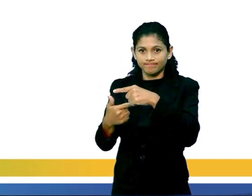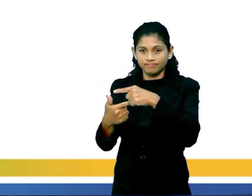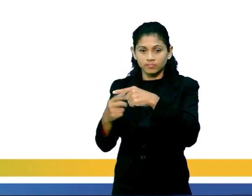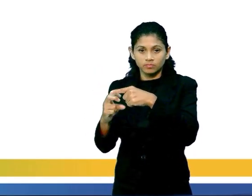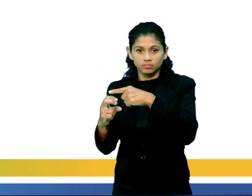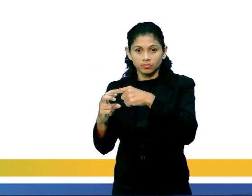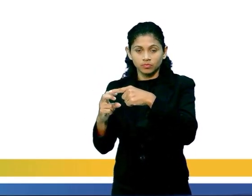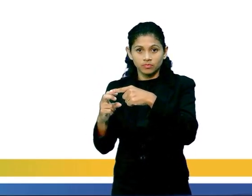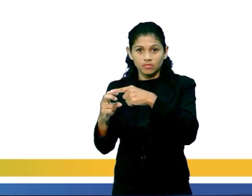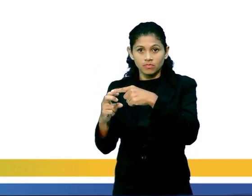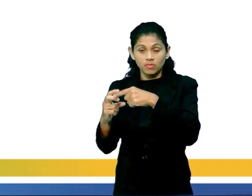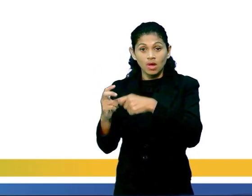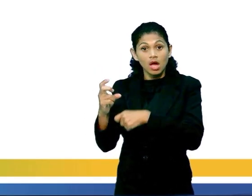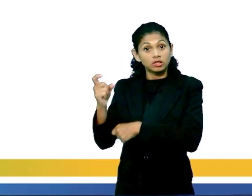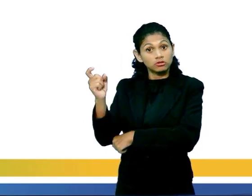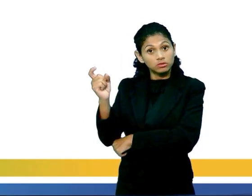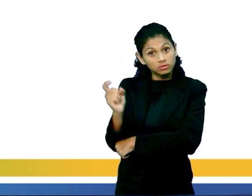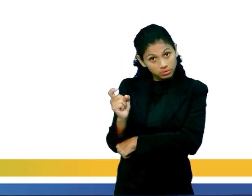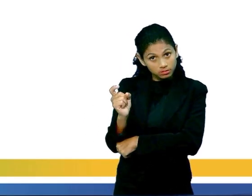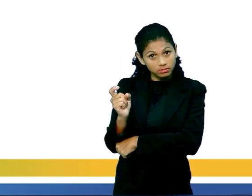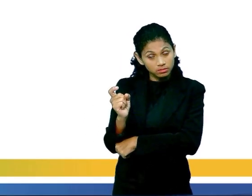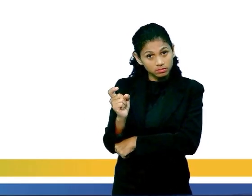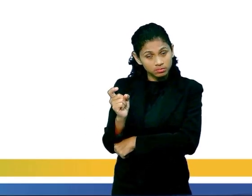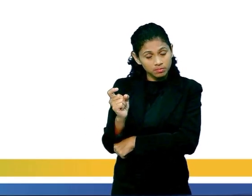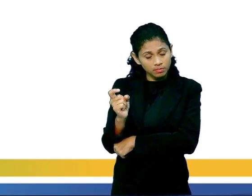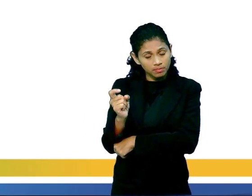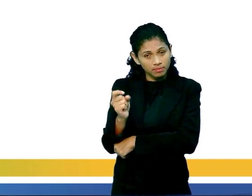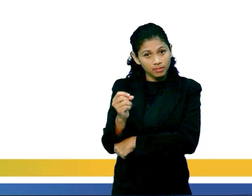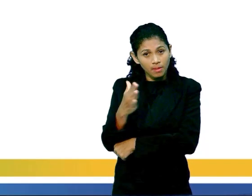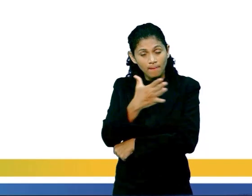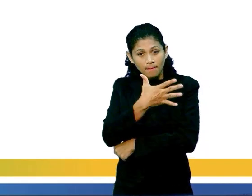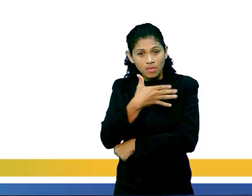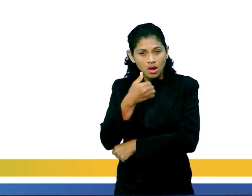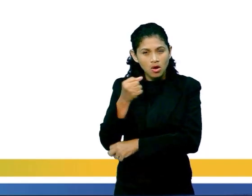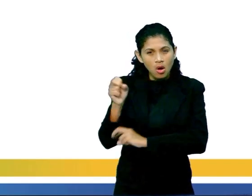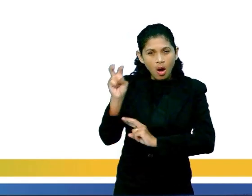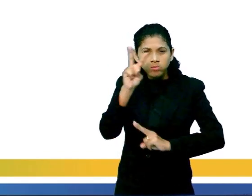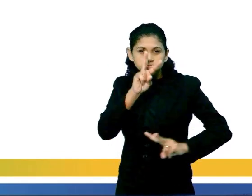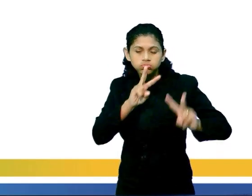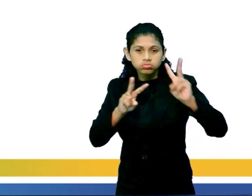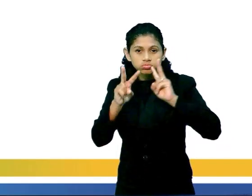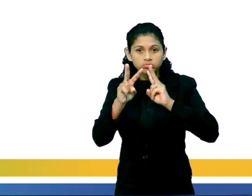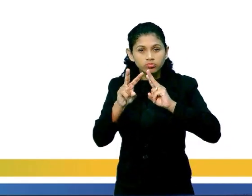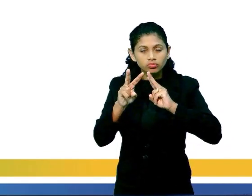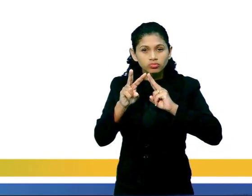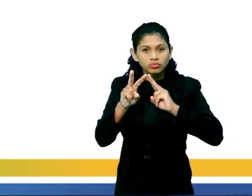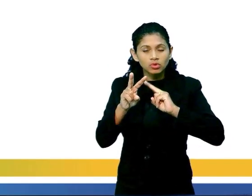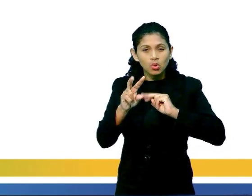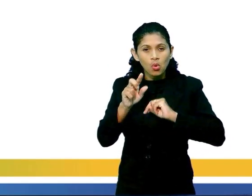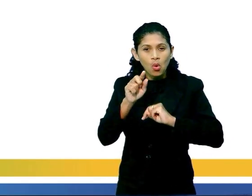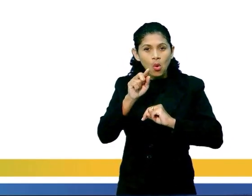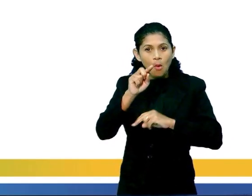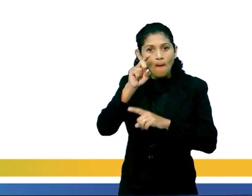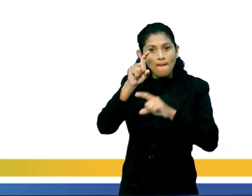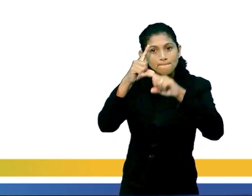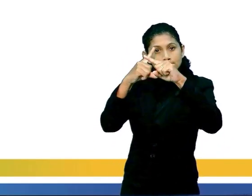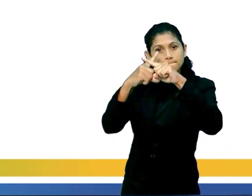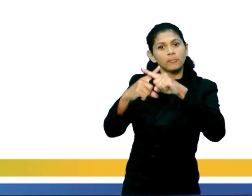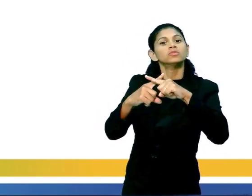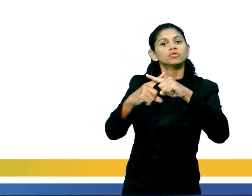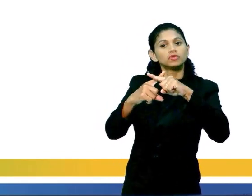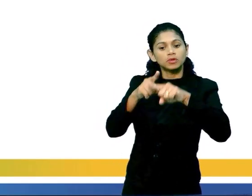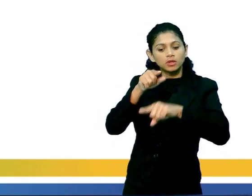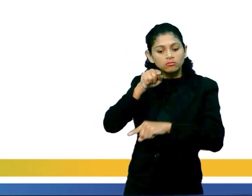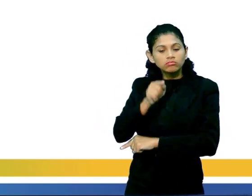melhorar a visualização, eu multiplico tudo por 225. E aí eu